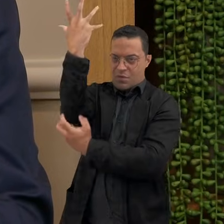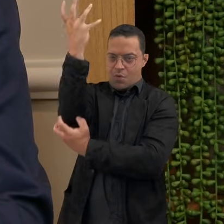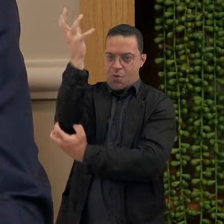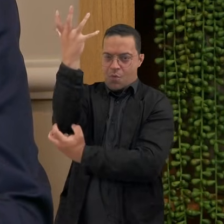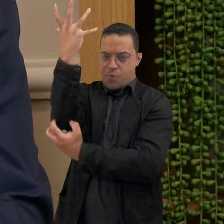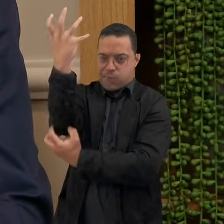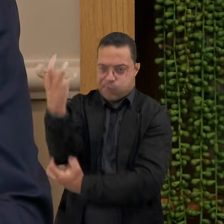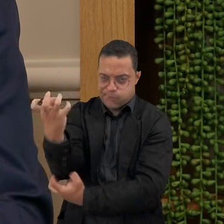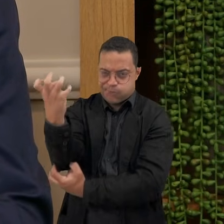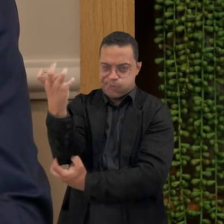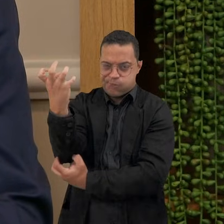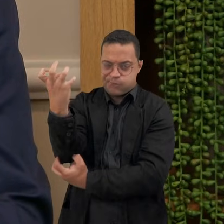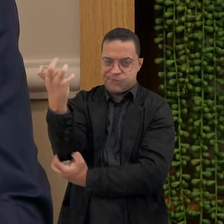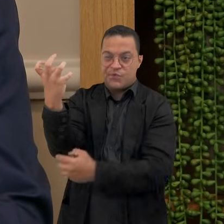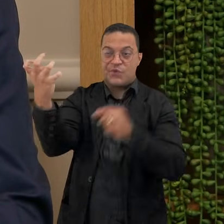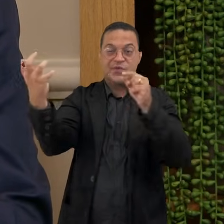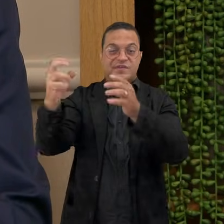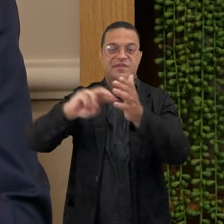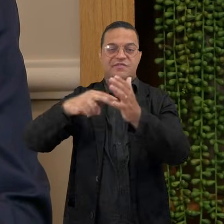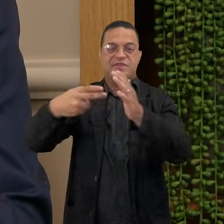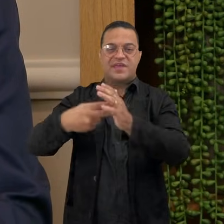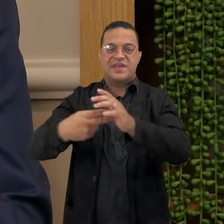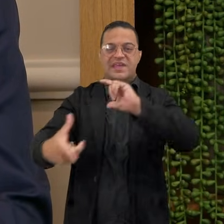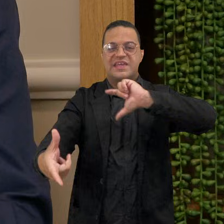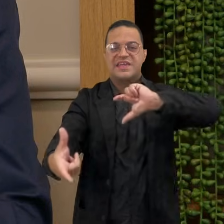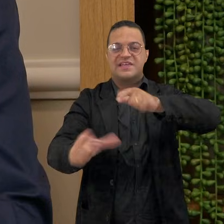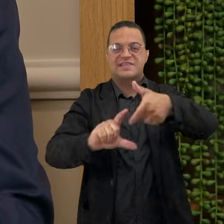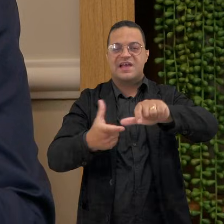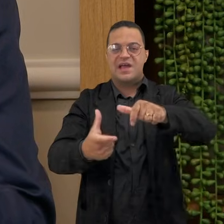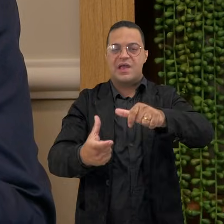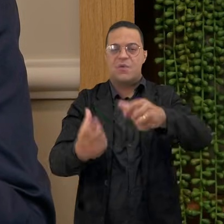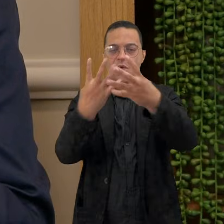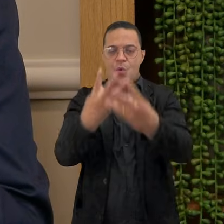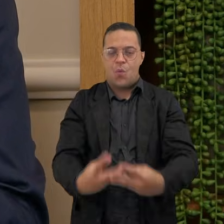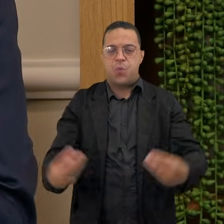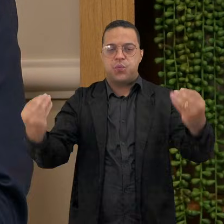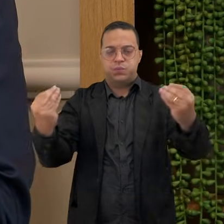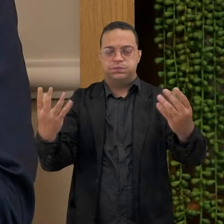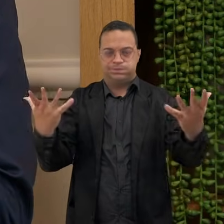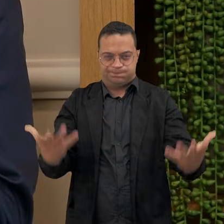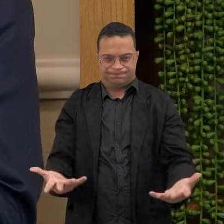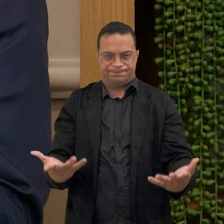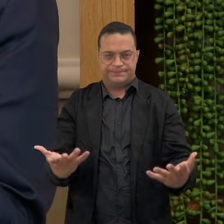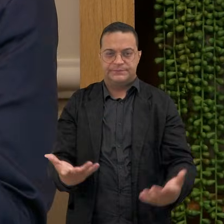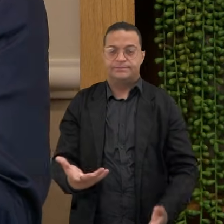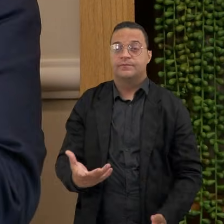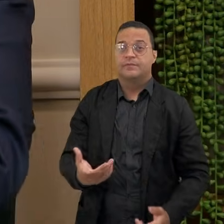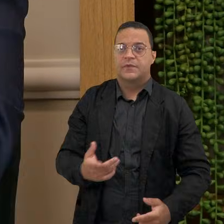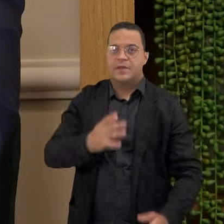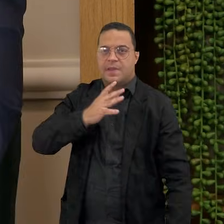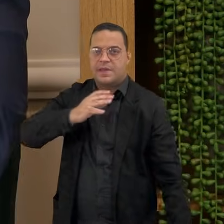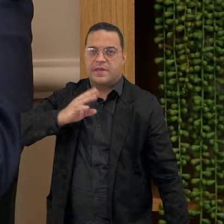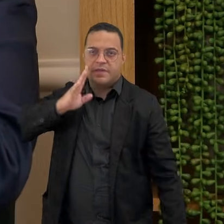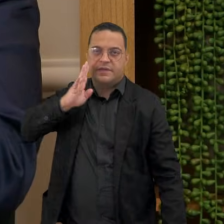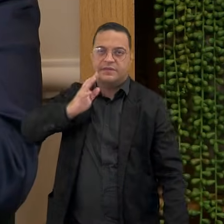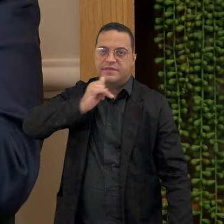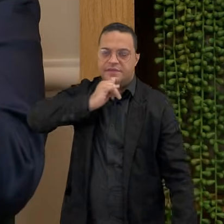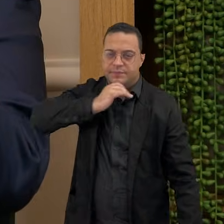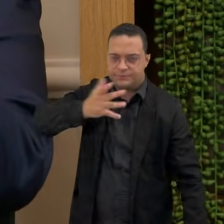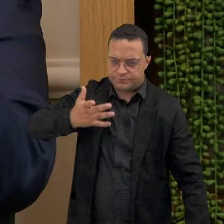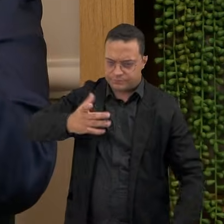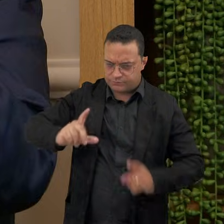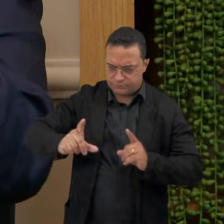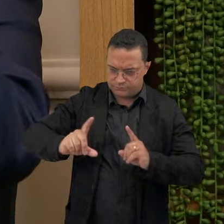juízo sobre a nação de Israel. E em outra situação, quando os discípulos vêm de longe de